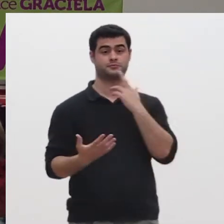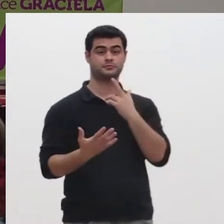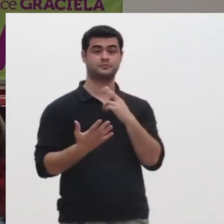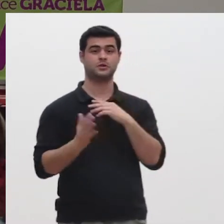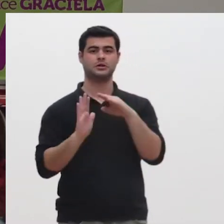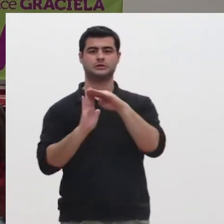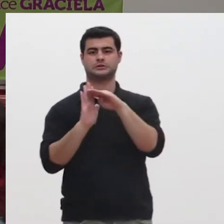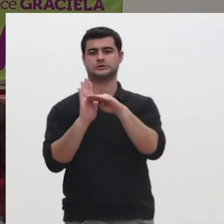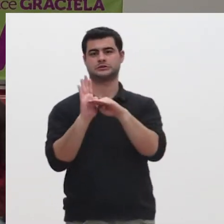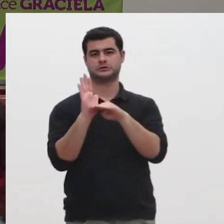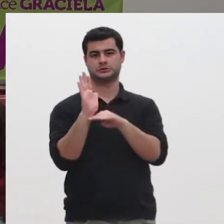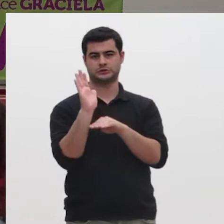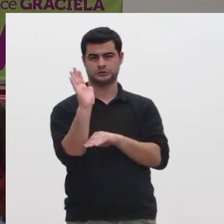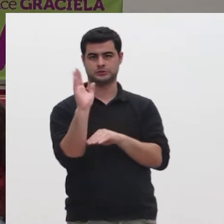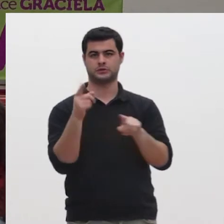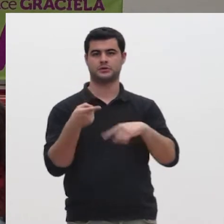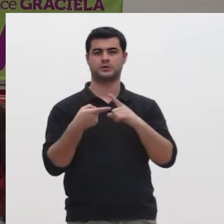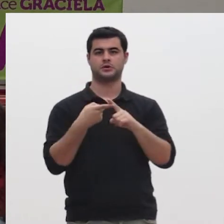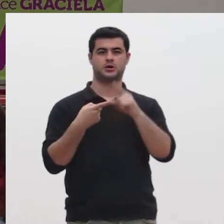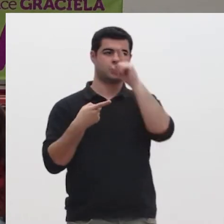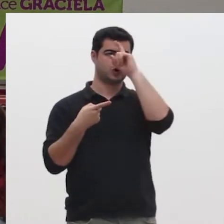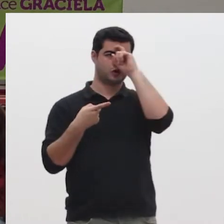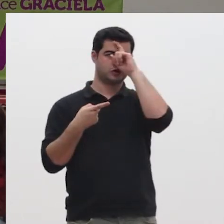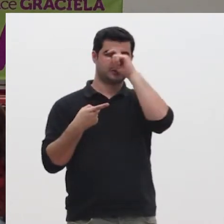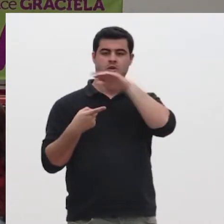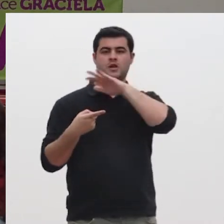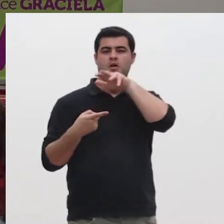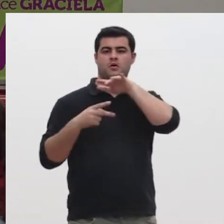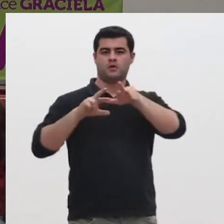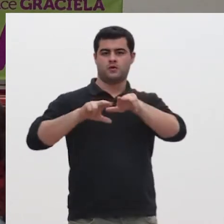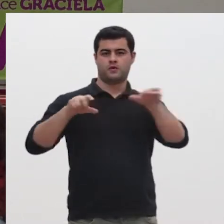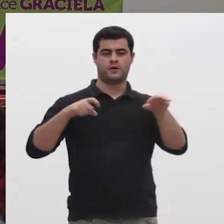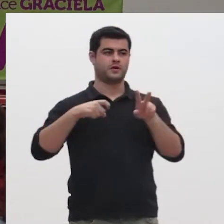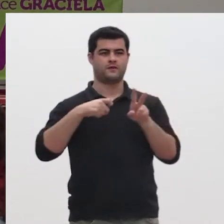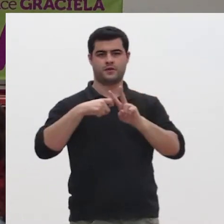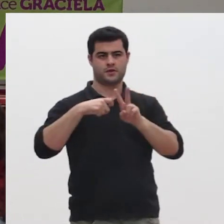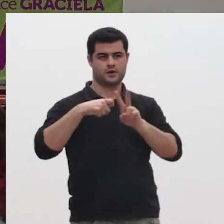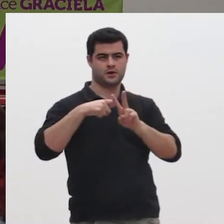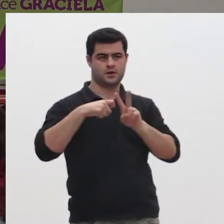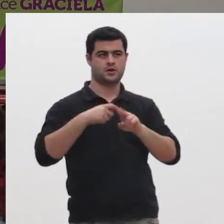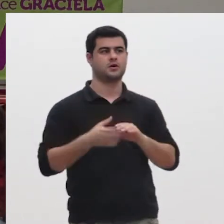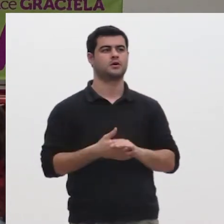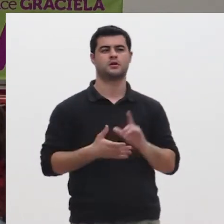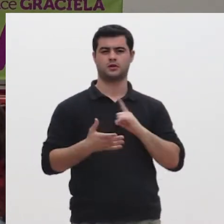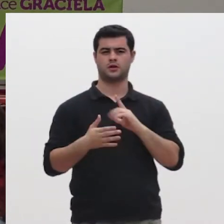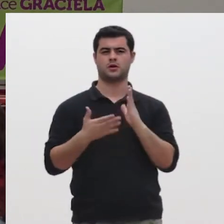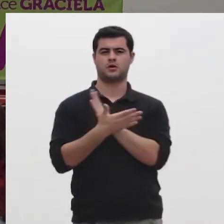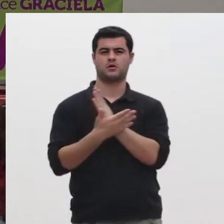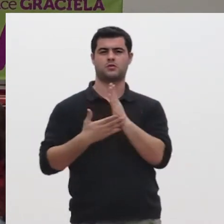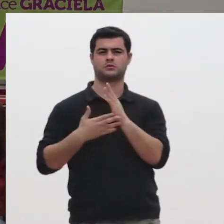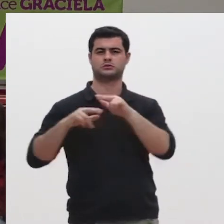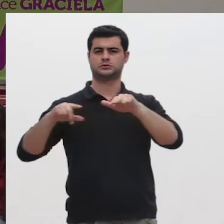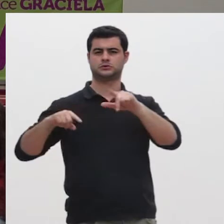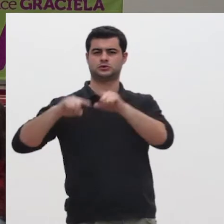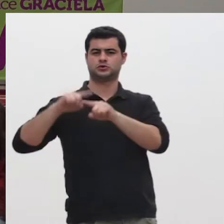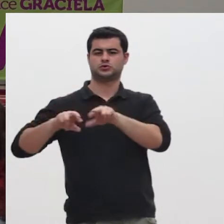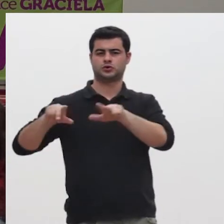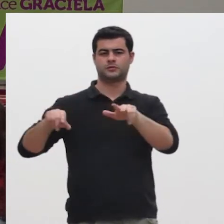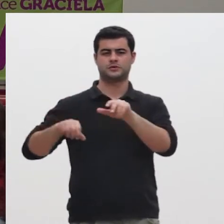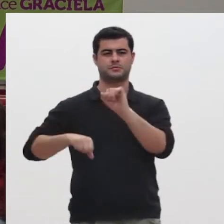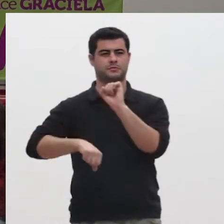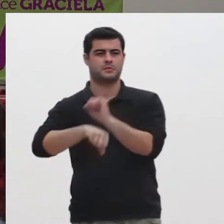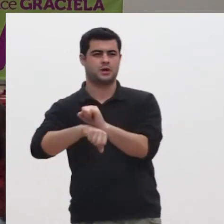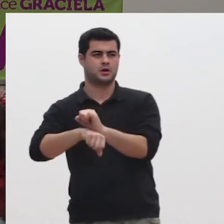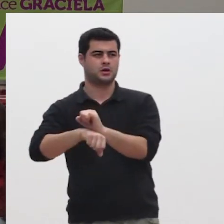hospital veterinário, né? O hospital veterinário está com equipamento parado, se não me engano, há mais de 1 ano,